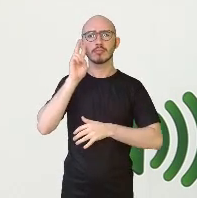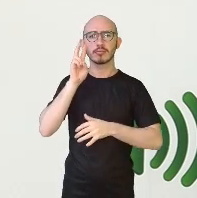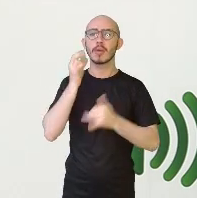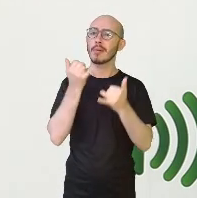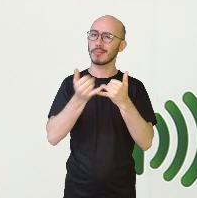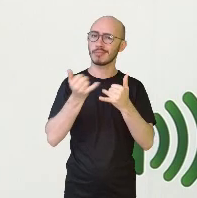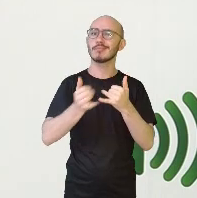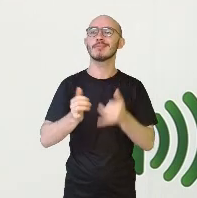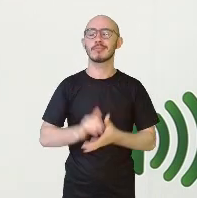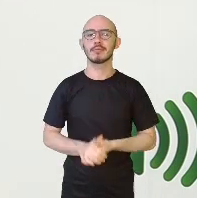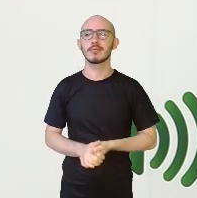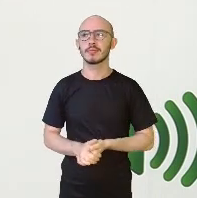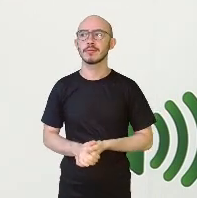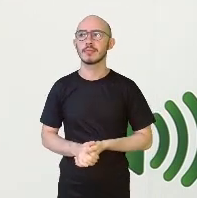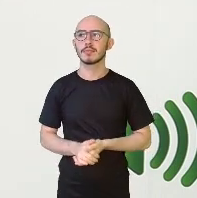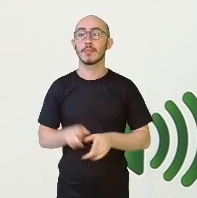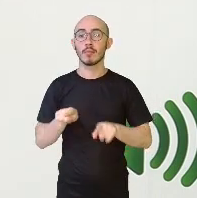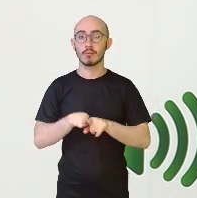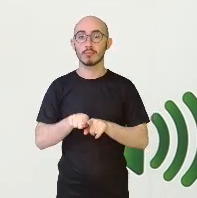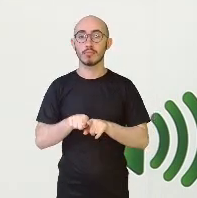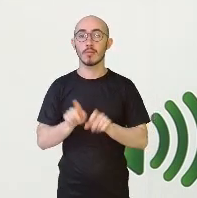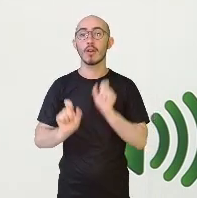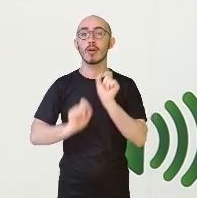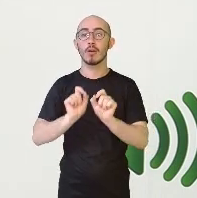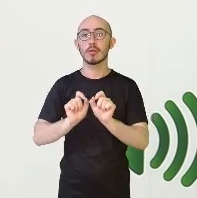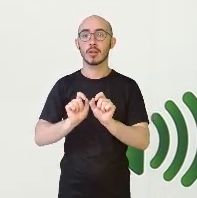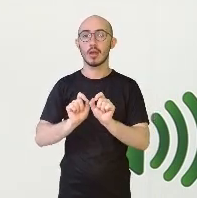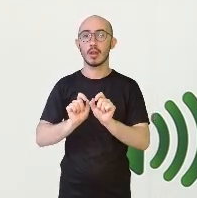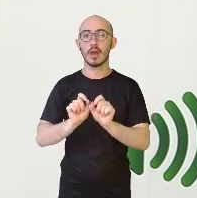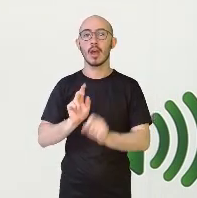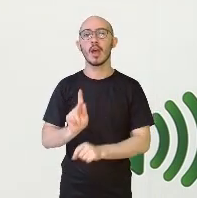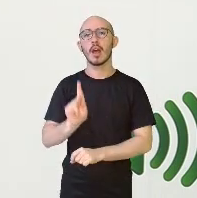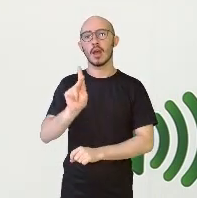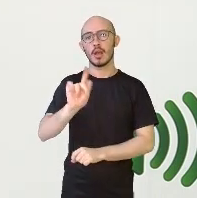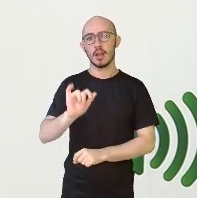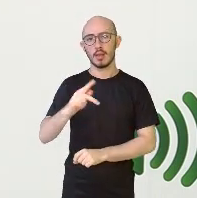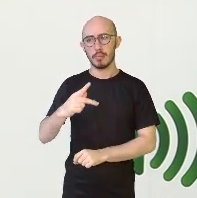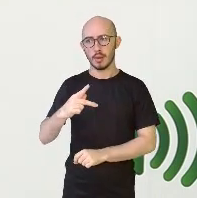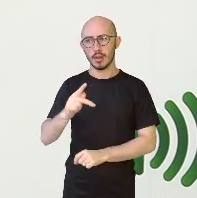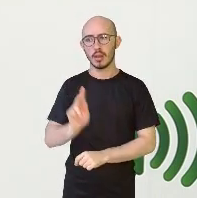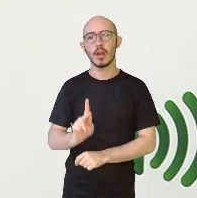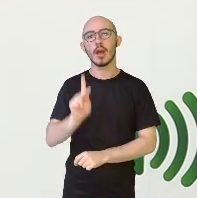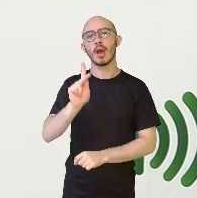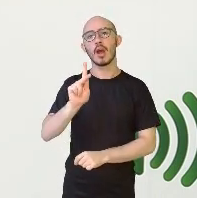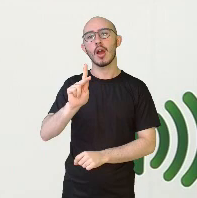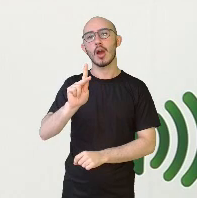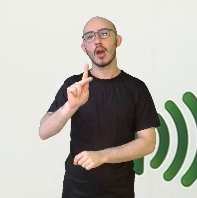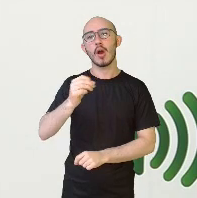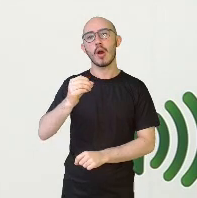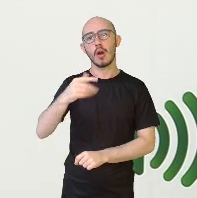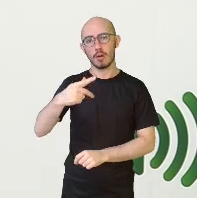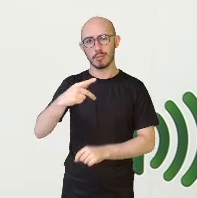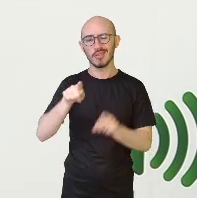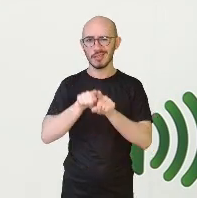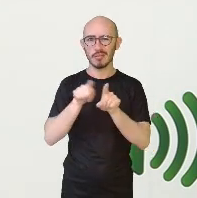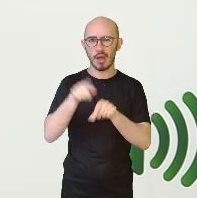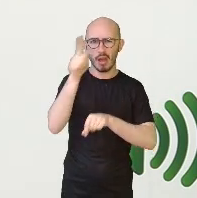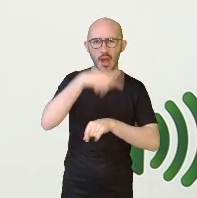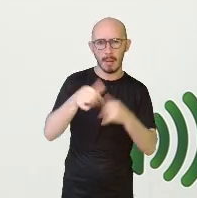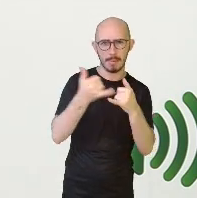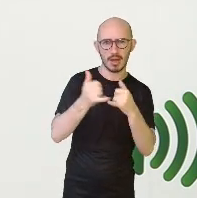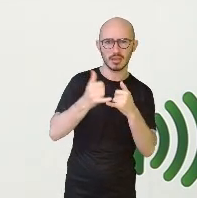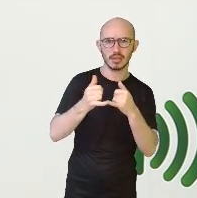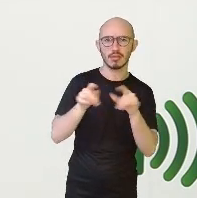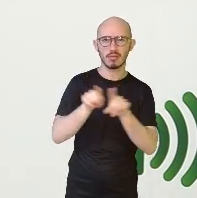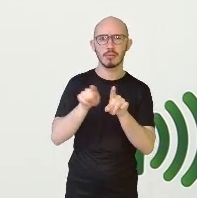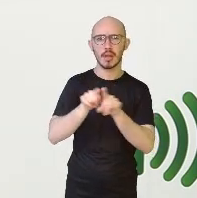mais? Aí eu digo, e no hip hop? Vocês já viram uma apresentação do hip hop? Será que tem algum movimento do hip hop que